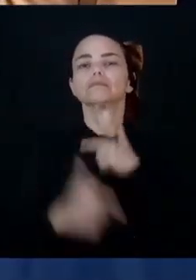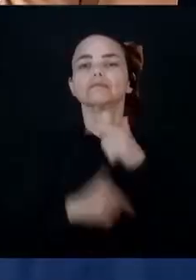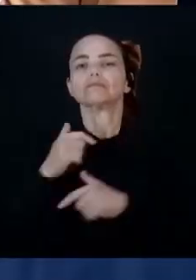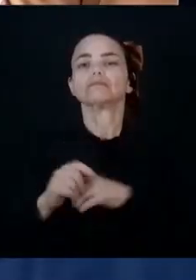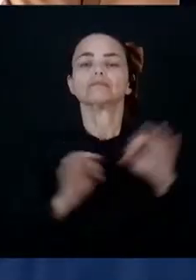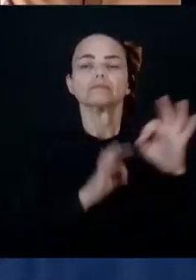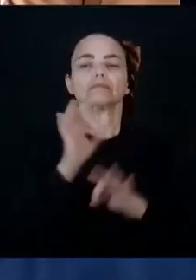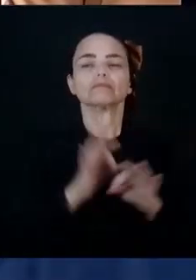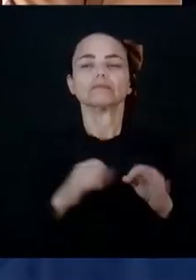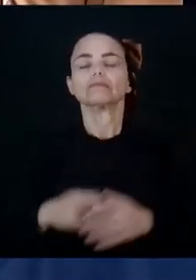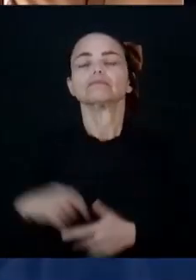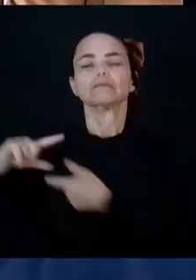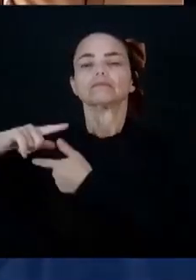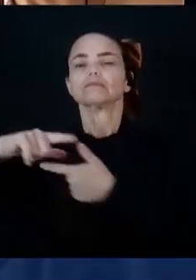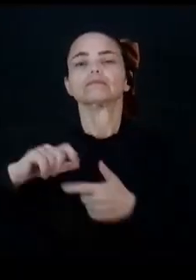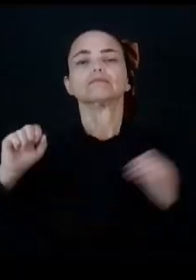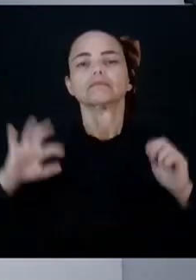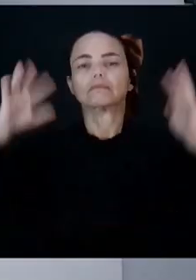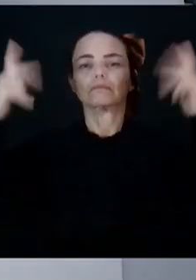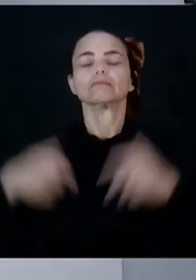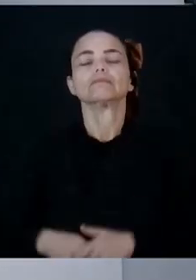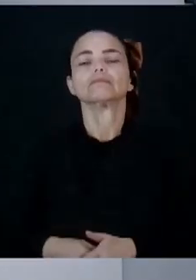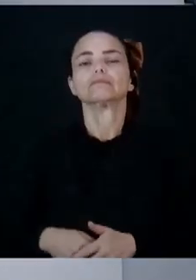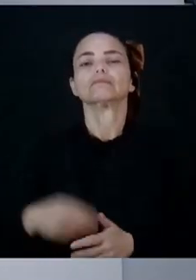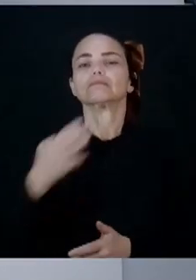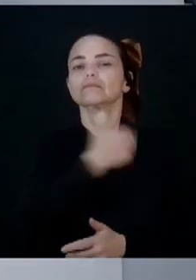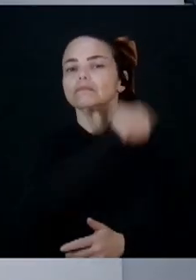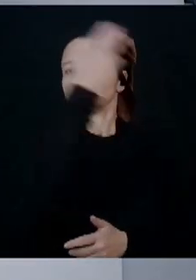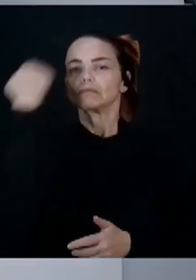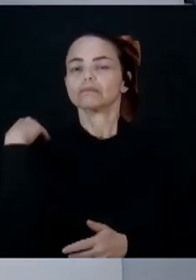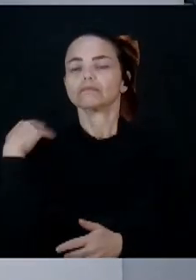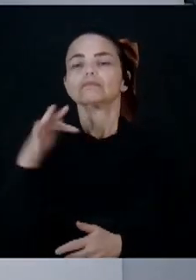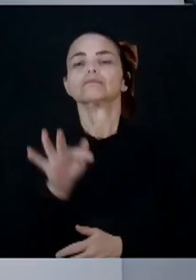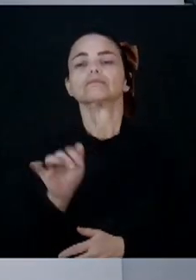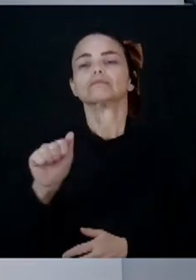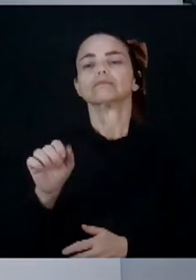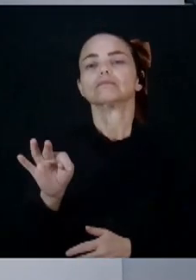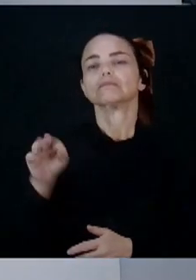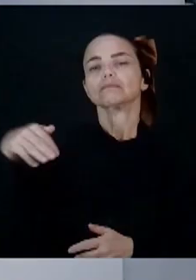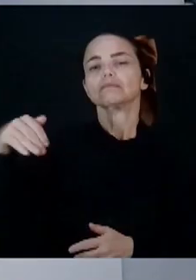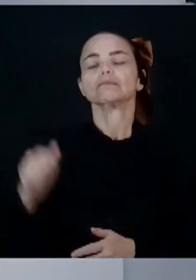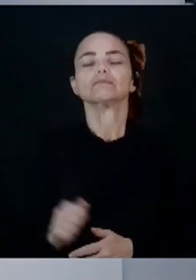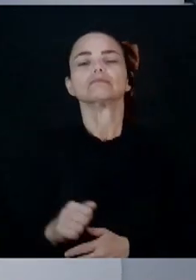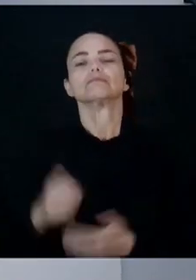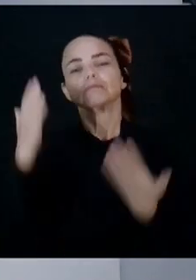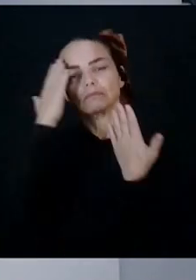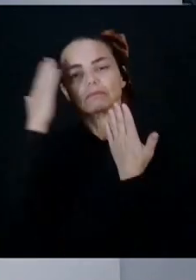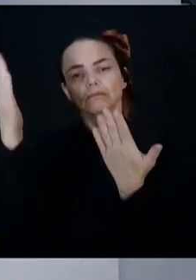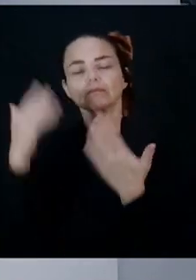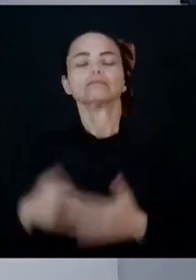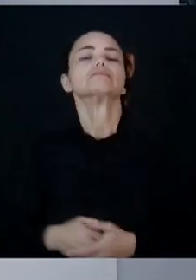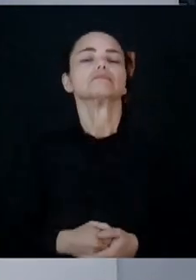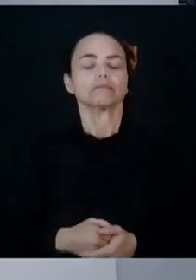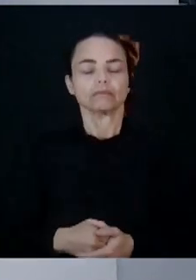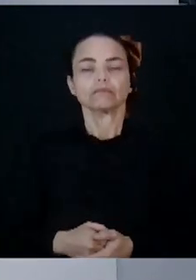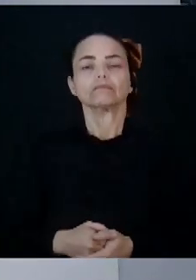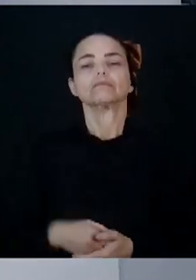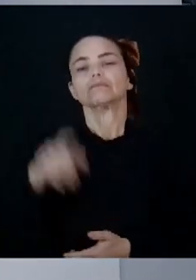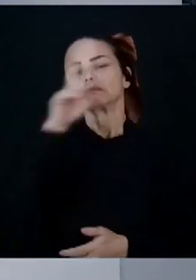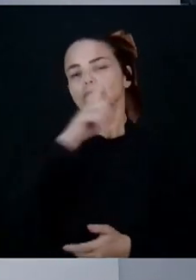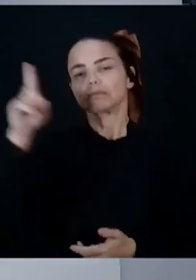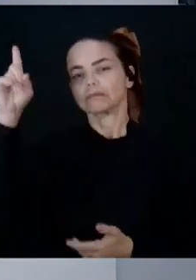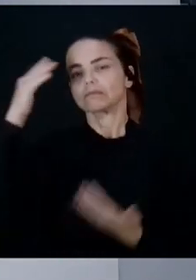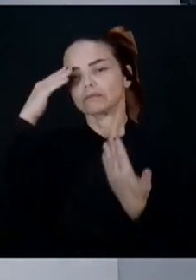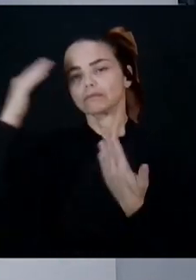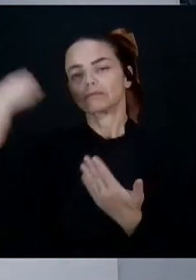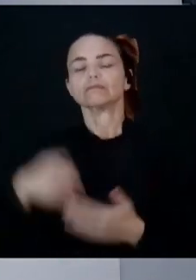tradicional festa de Nossa Senhora de Fátima. Agradeço muito por isso, agradeço a Deus